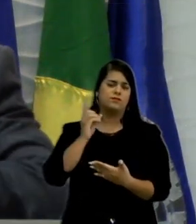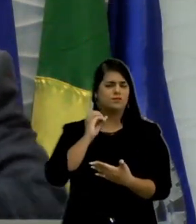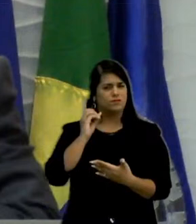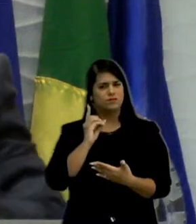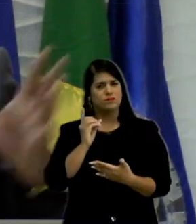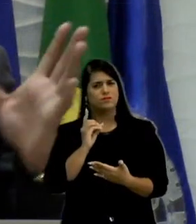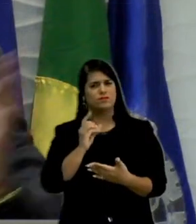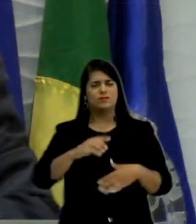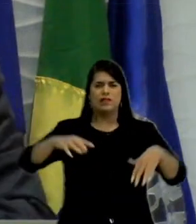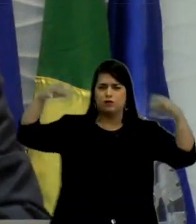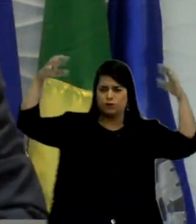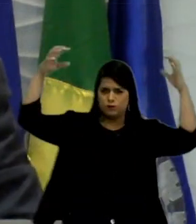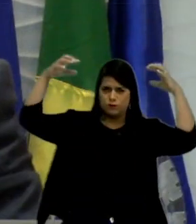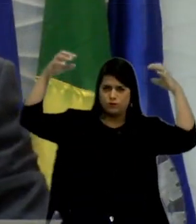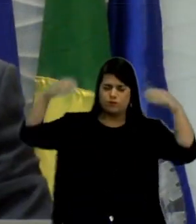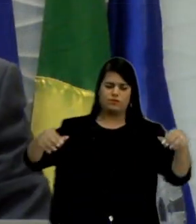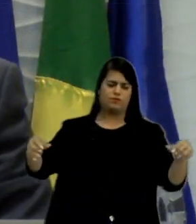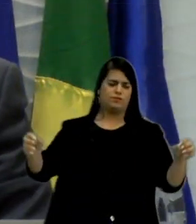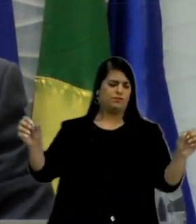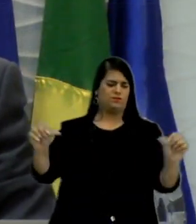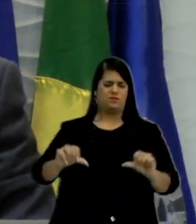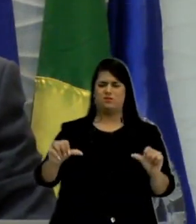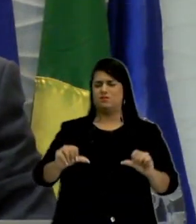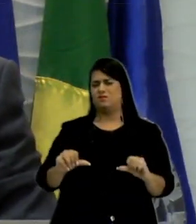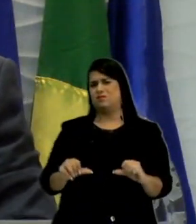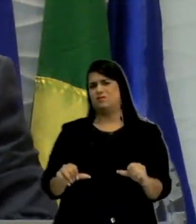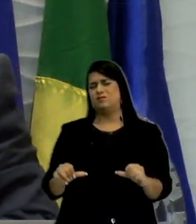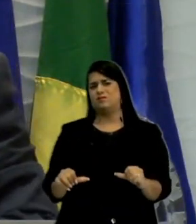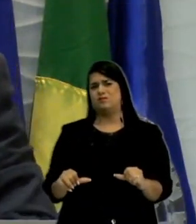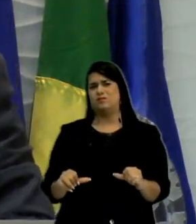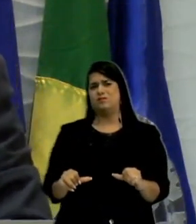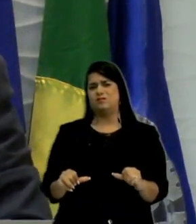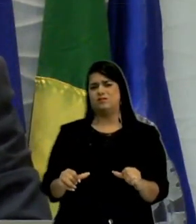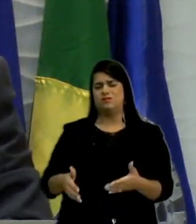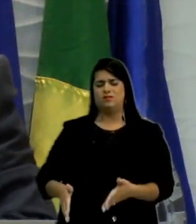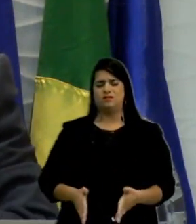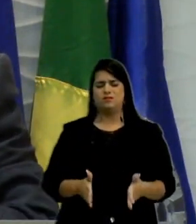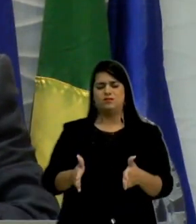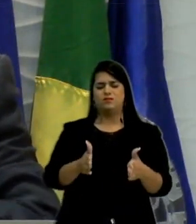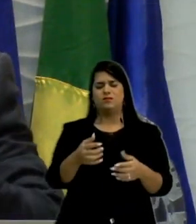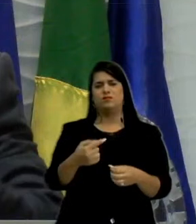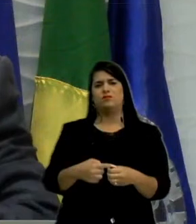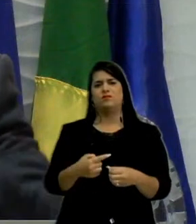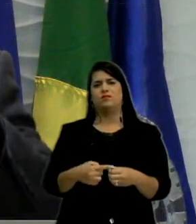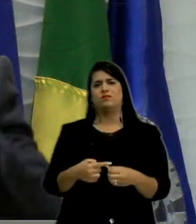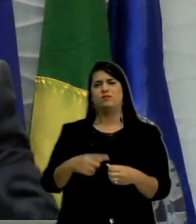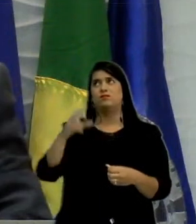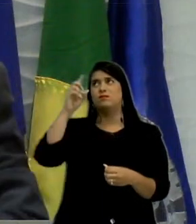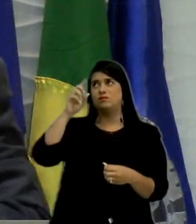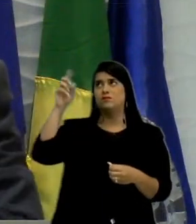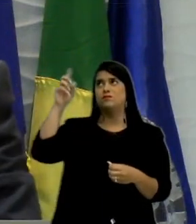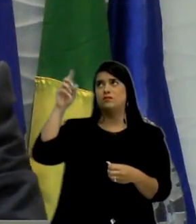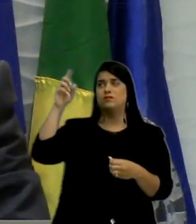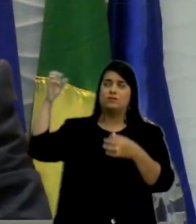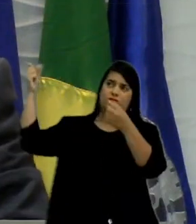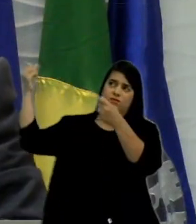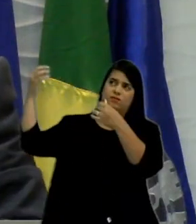a chuva tinha acabado com as estradas do município. Cadê as chuvas? Ainda Deus nos abençoe que essa chuva